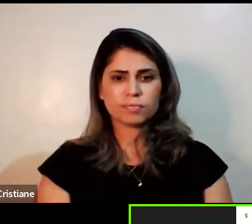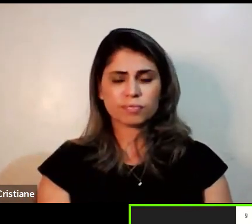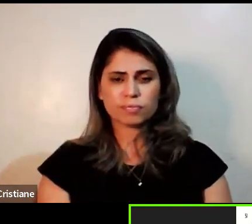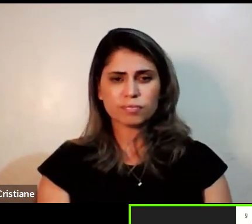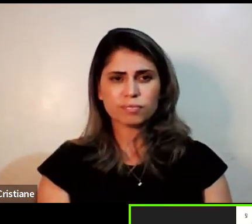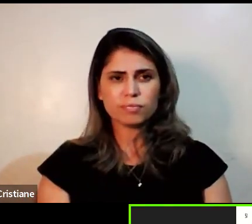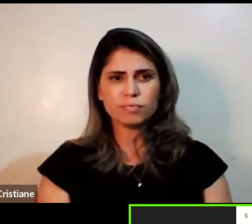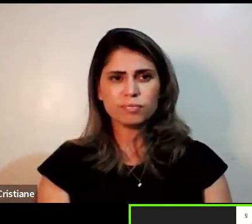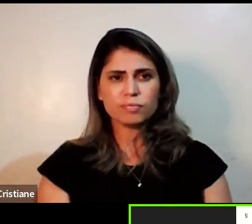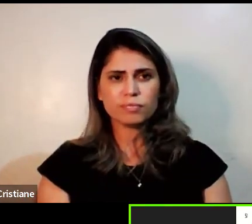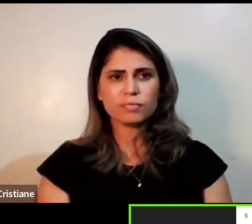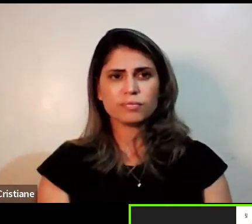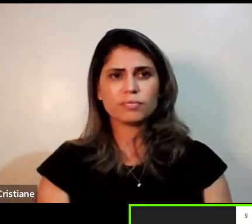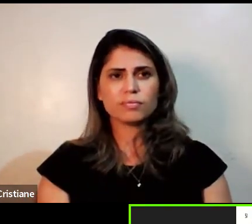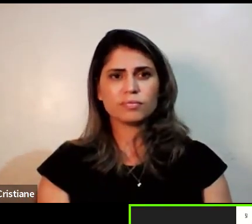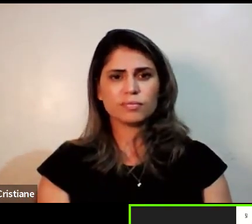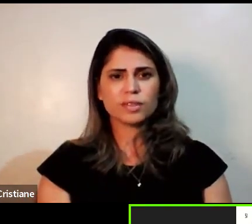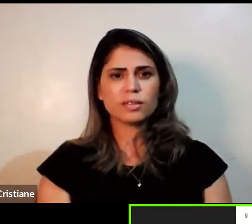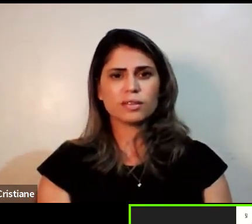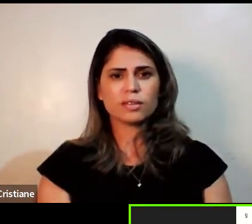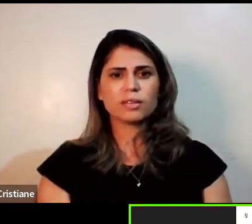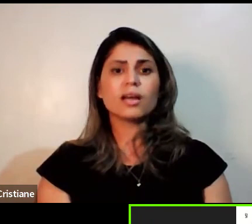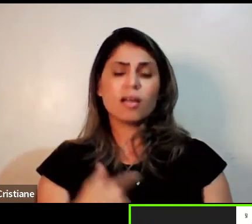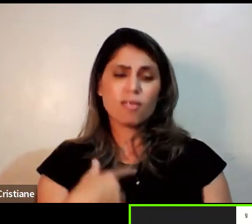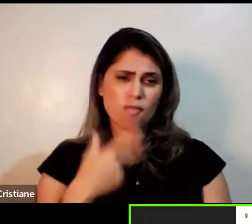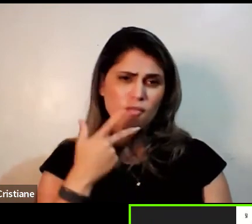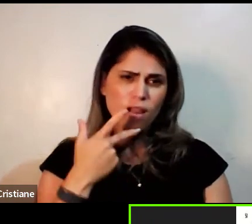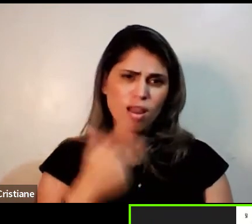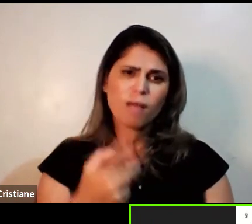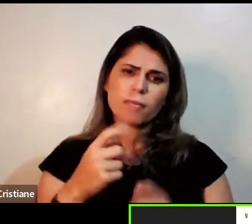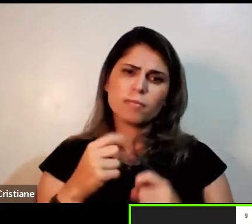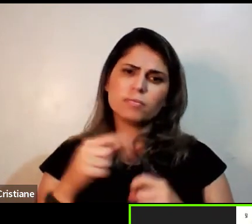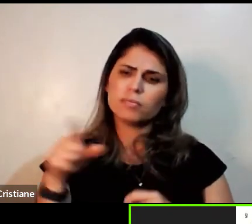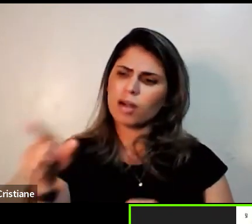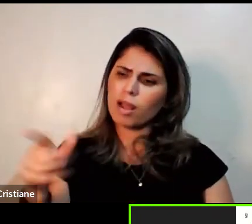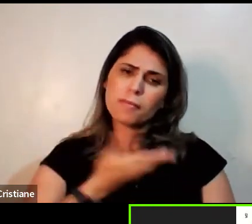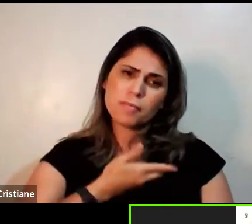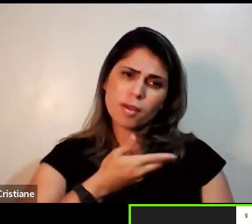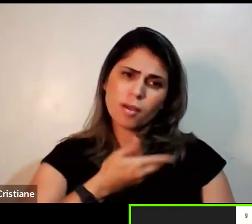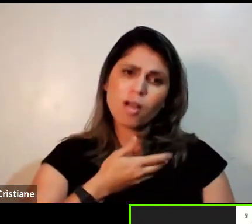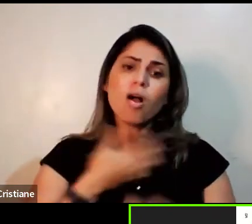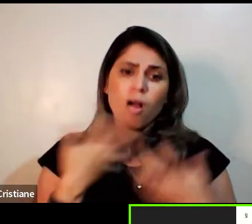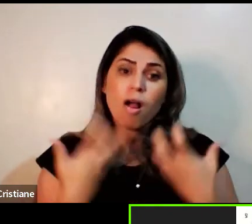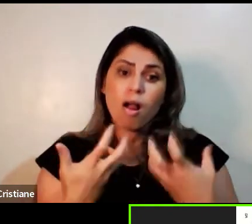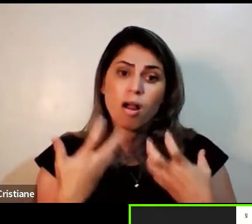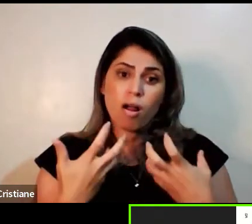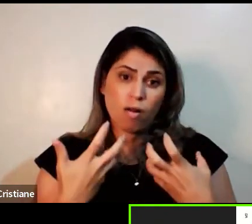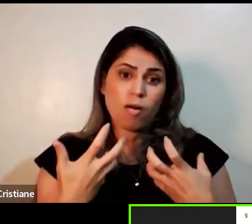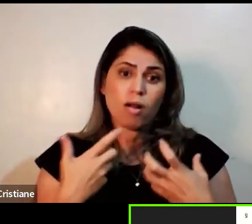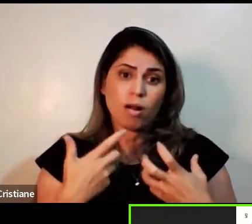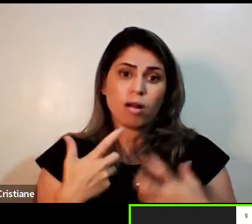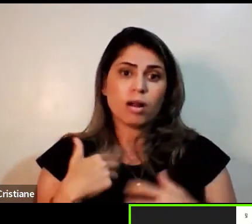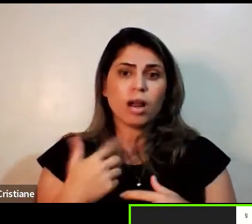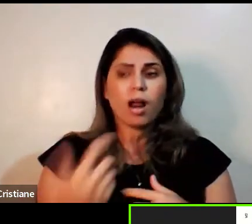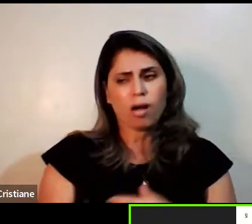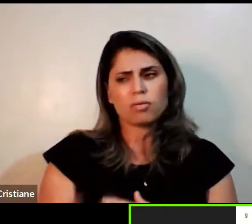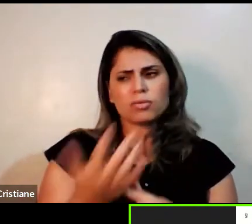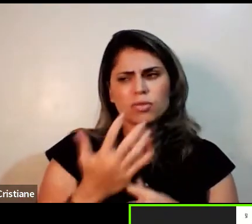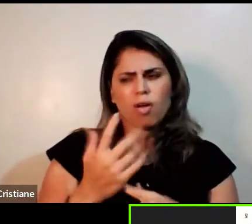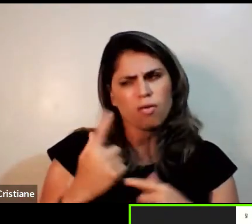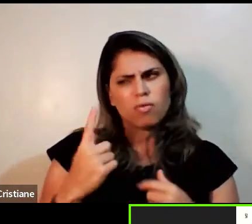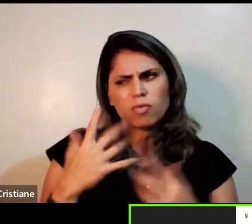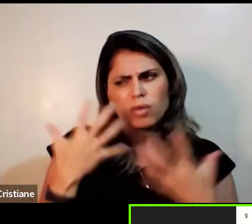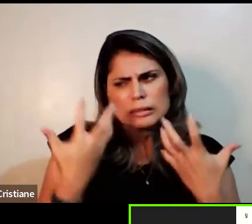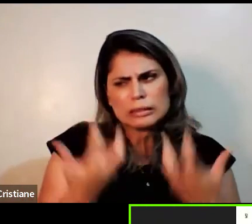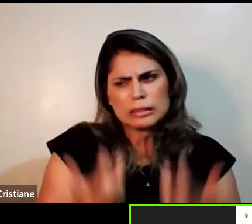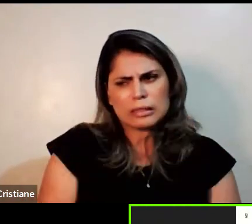Aí eu falei para ela que eu queria tentar. Ela trouxe, eu me lembro, ela trouxe num domingo aqui